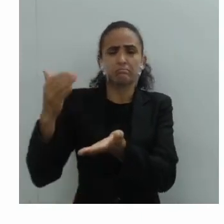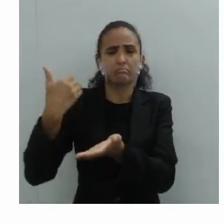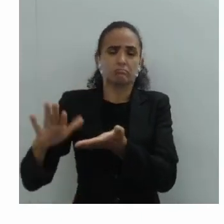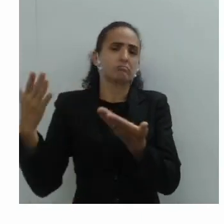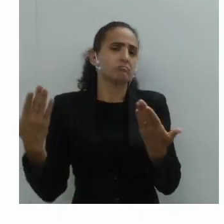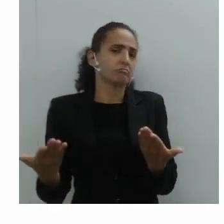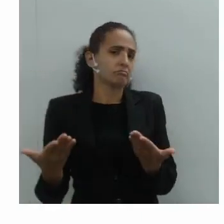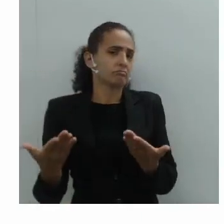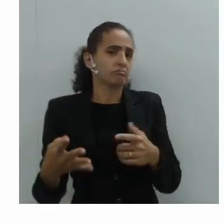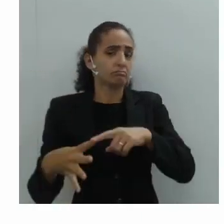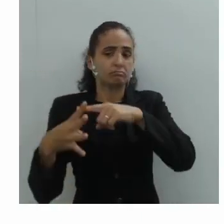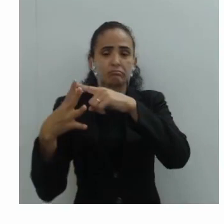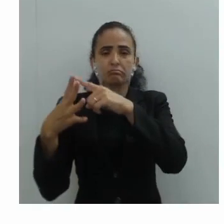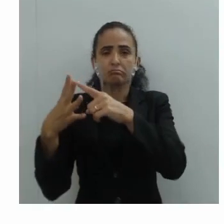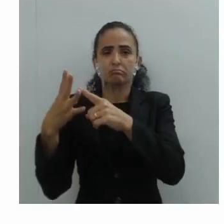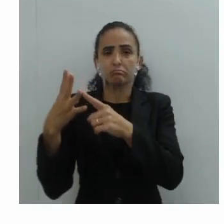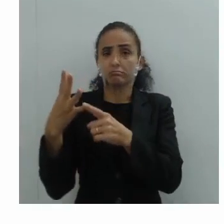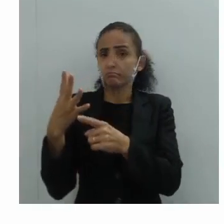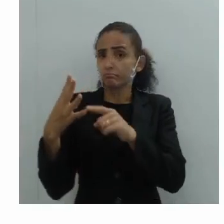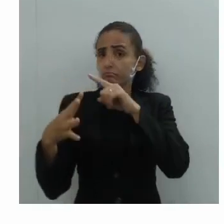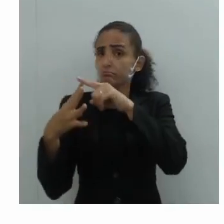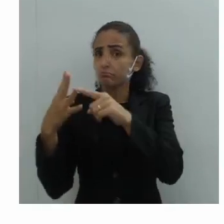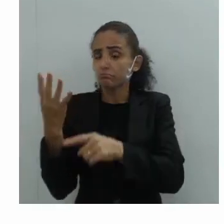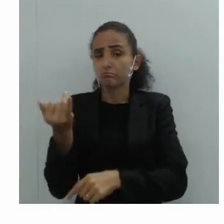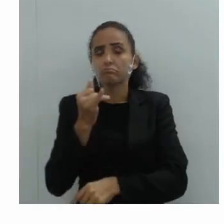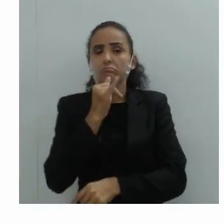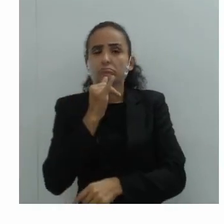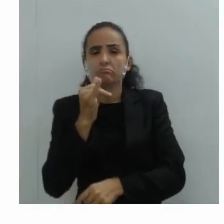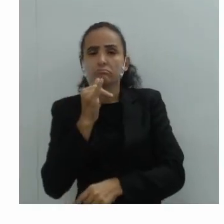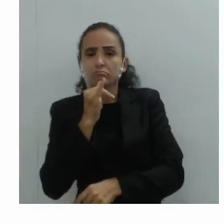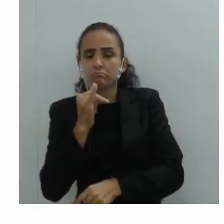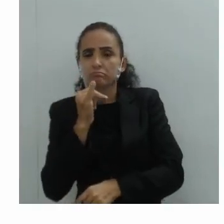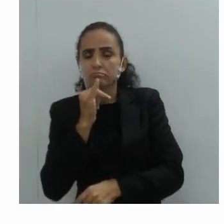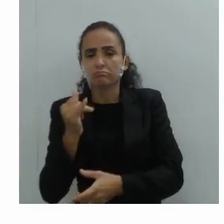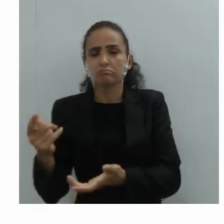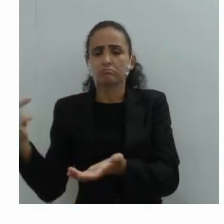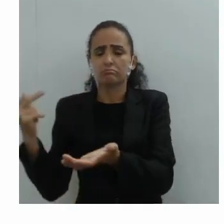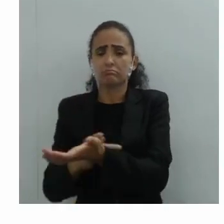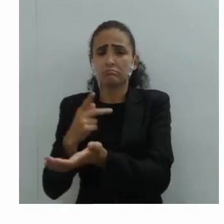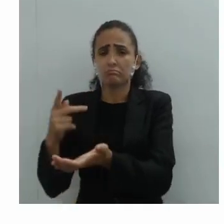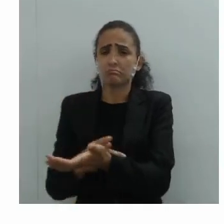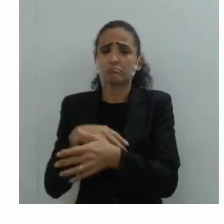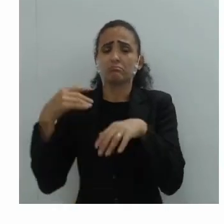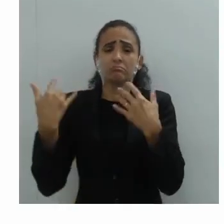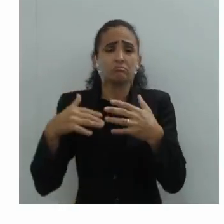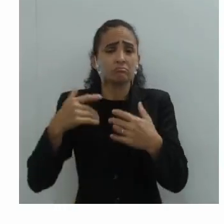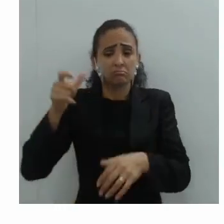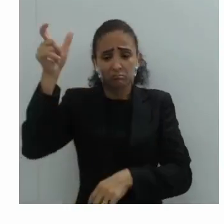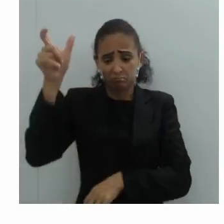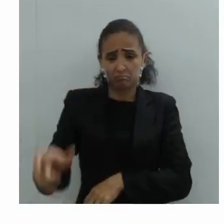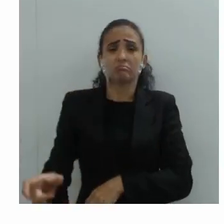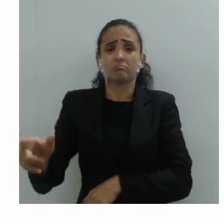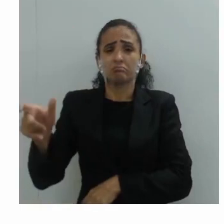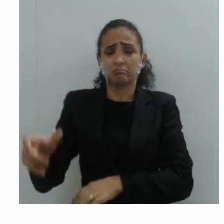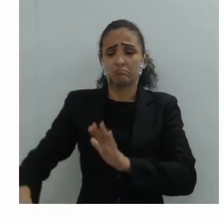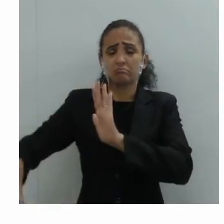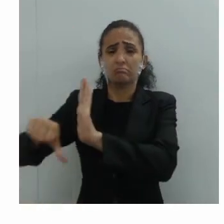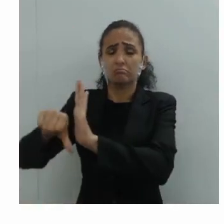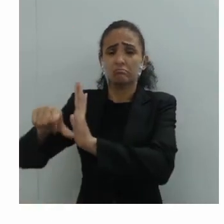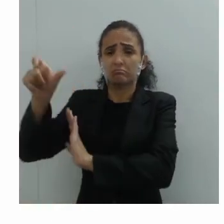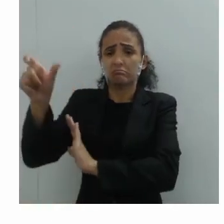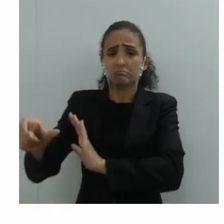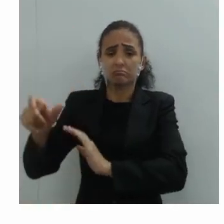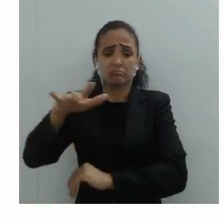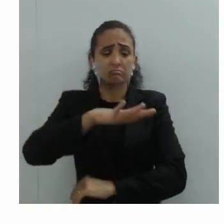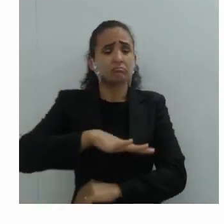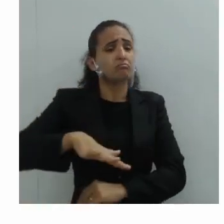só que nós temos na tela representações, exemplos de discursos de ódio que muitas vezes estão